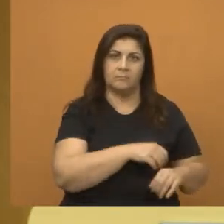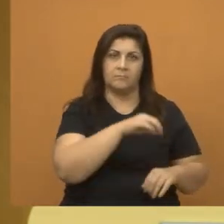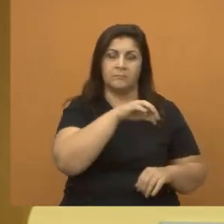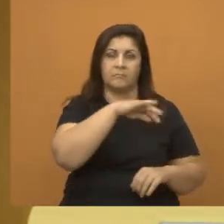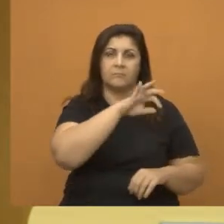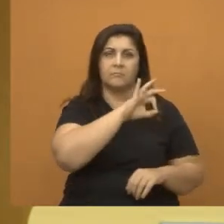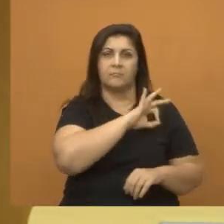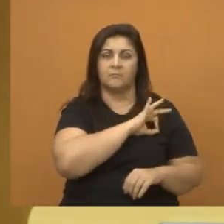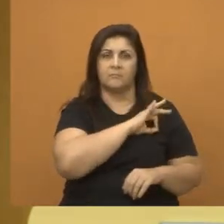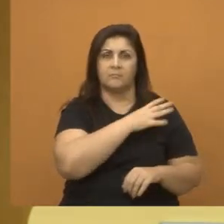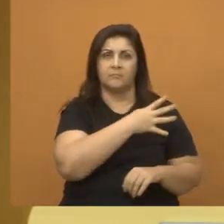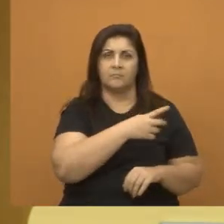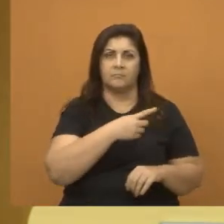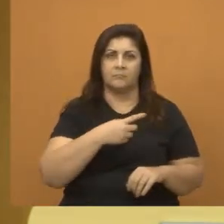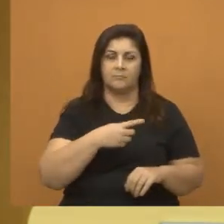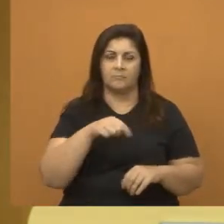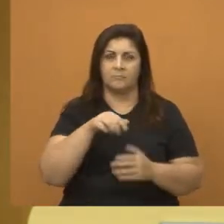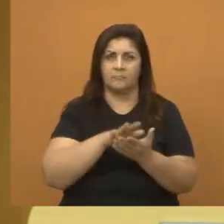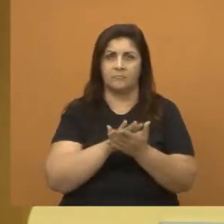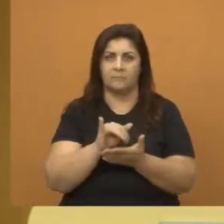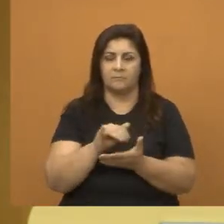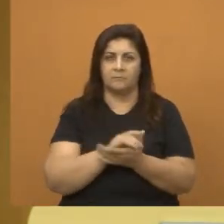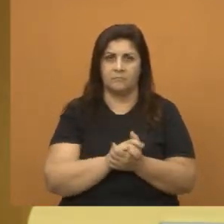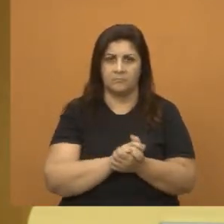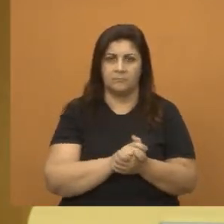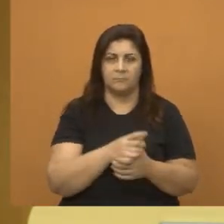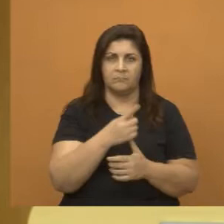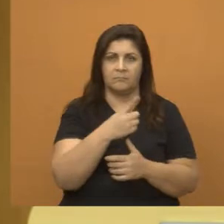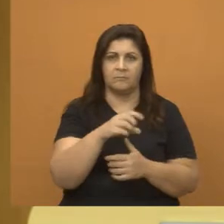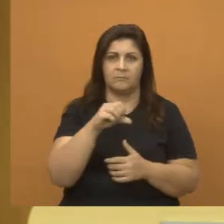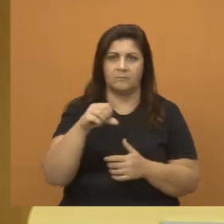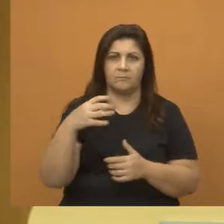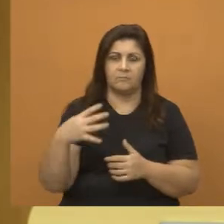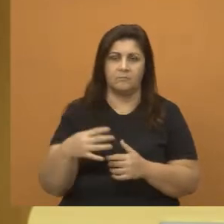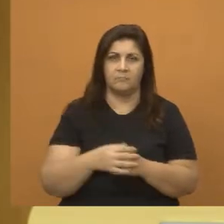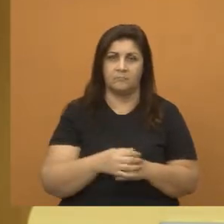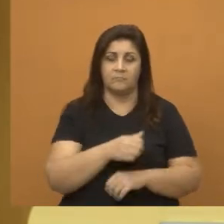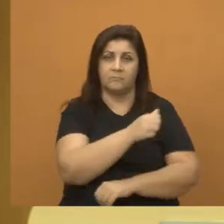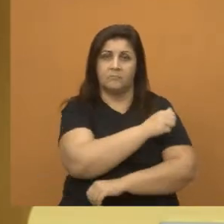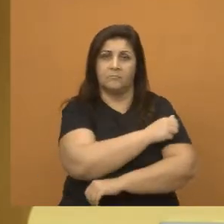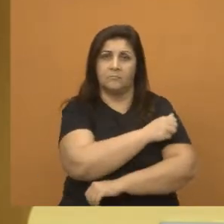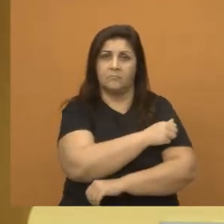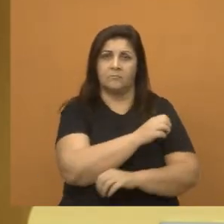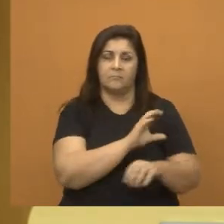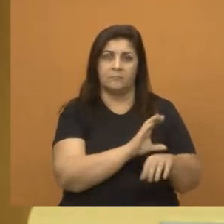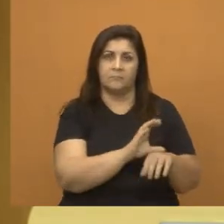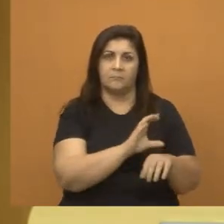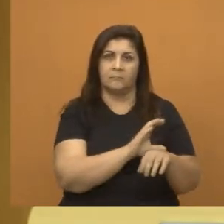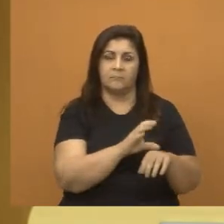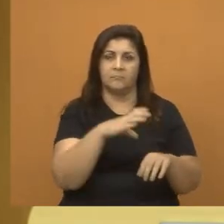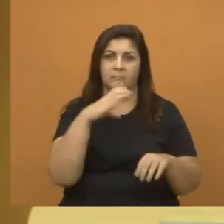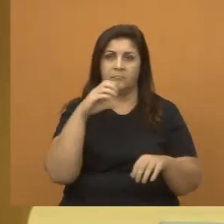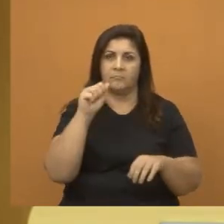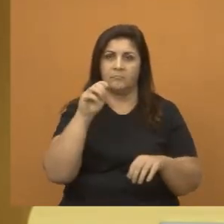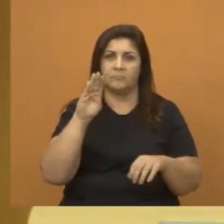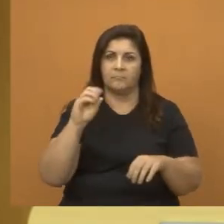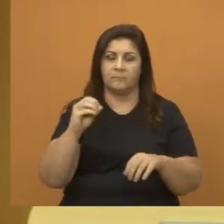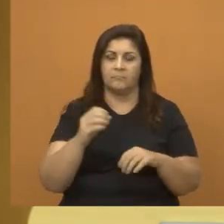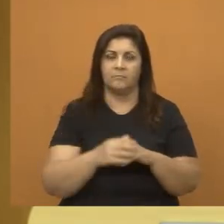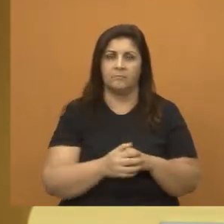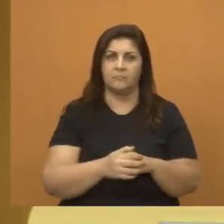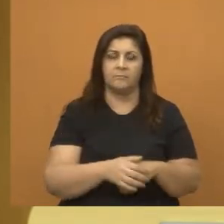de infantaria motorizada jacaraí 1994 aluno do curso de formação de cabos em 95